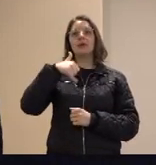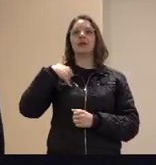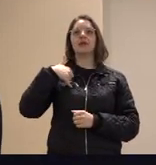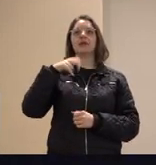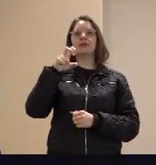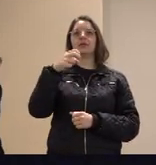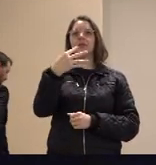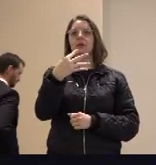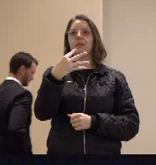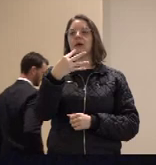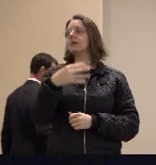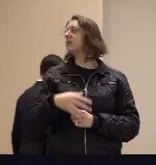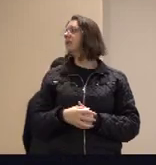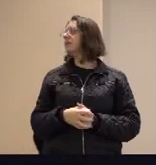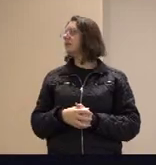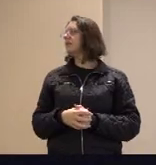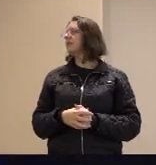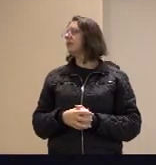54 anos,